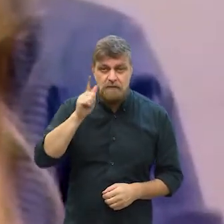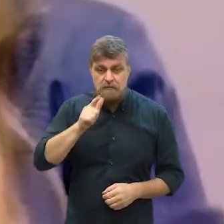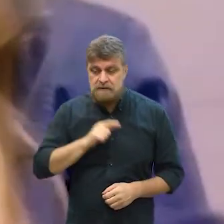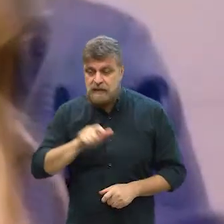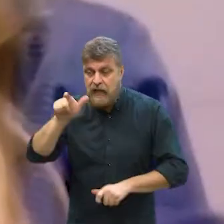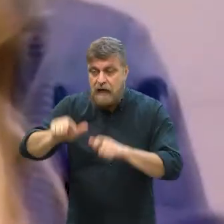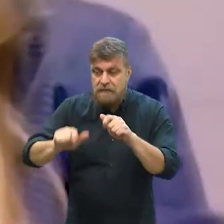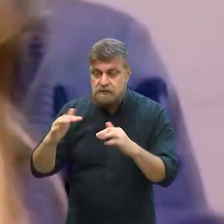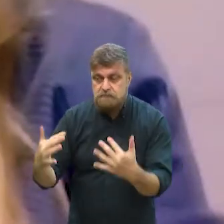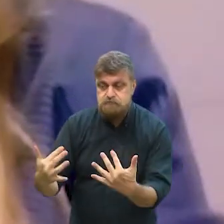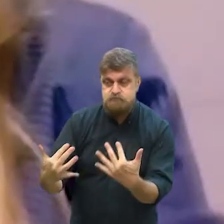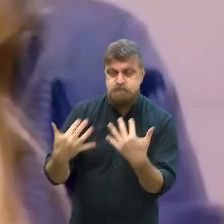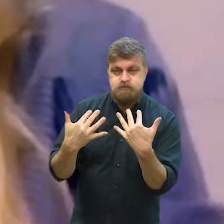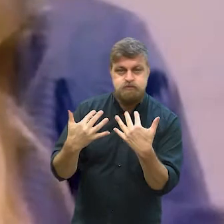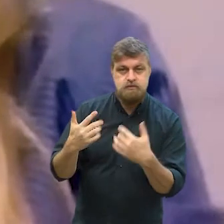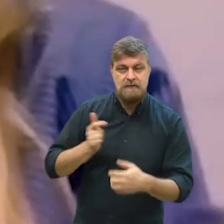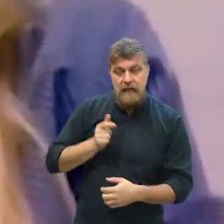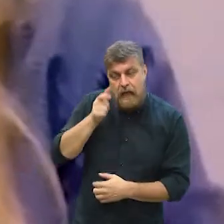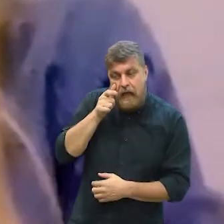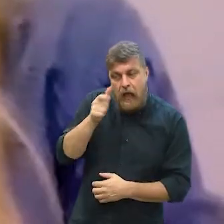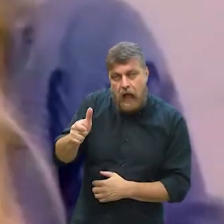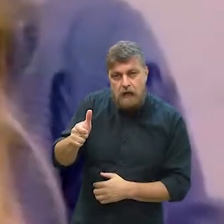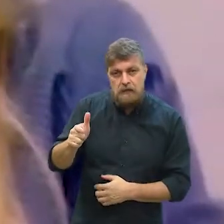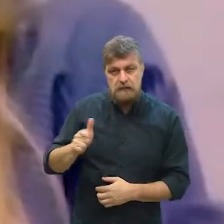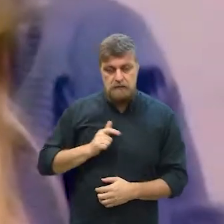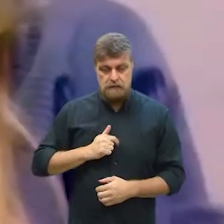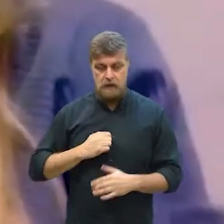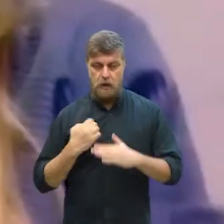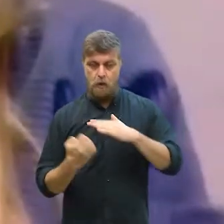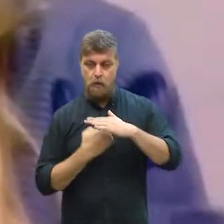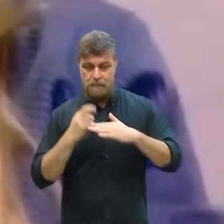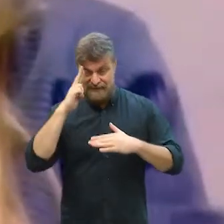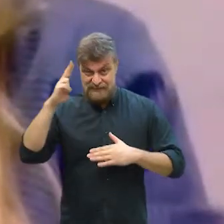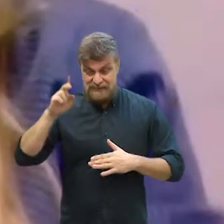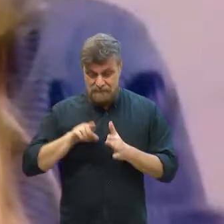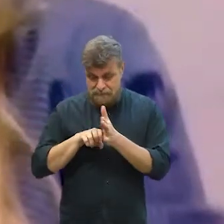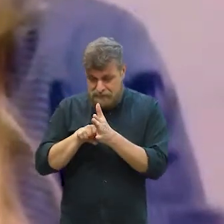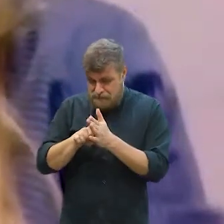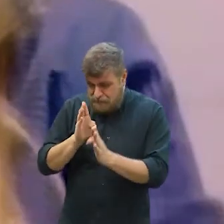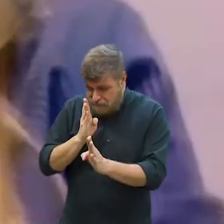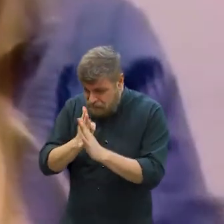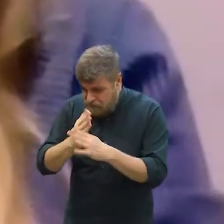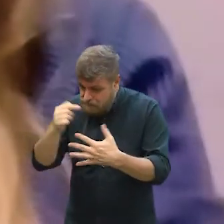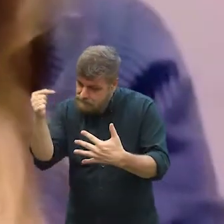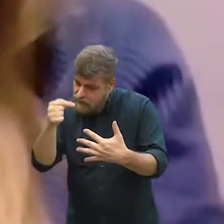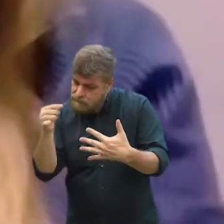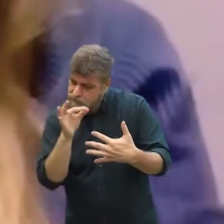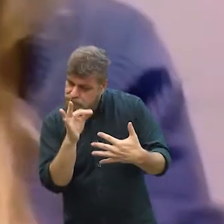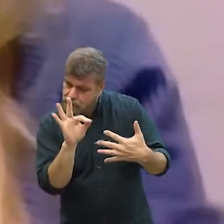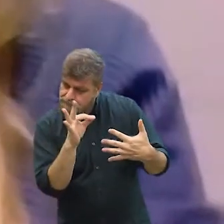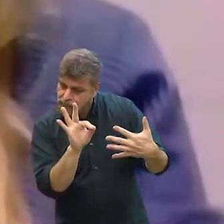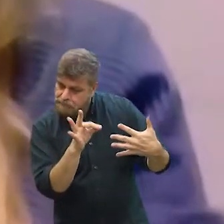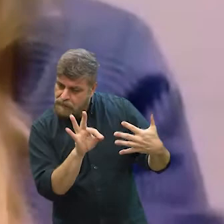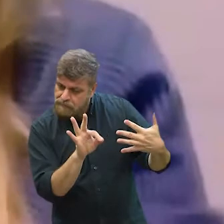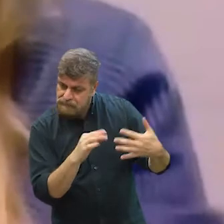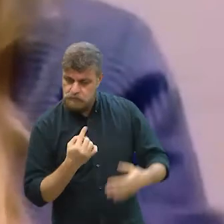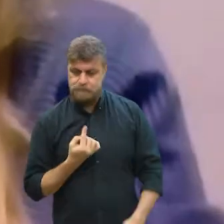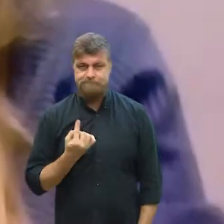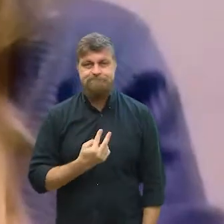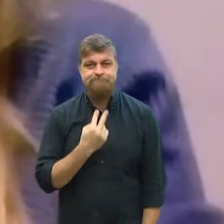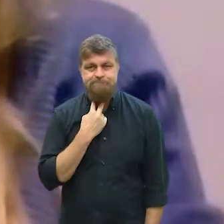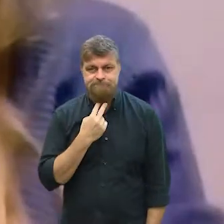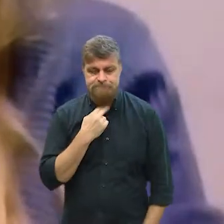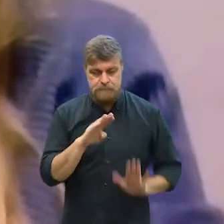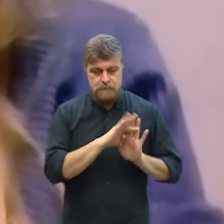conseguir atrair clientes. Então, é muito importante que o empresário ele consiga realizar esse diagnóstico. Caso ele não consiga realizar o diagnóstico